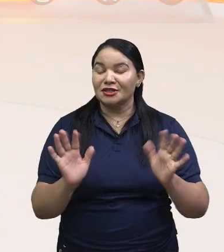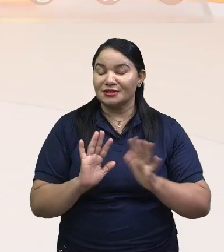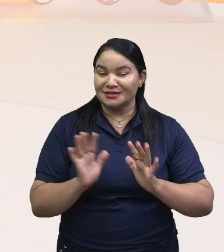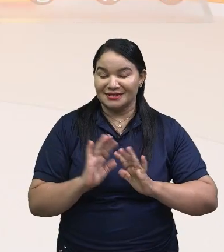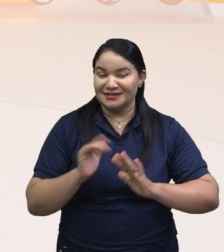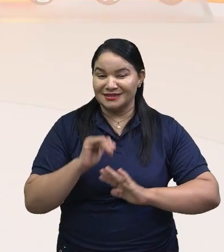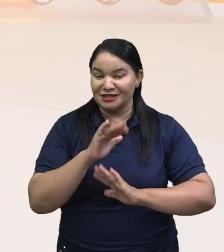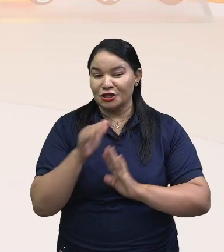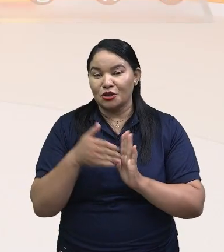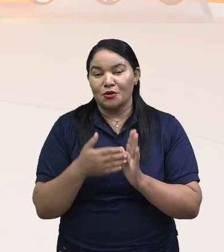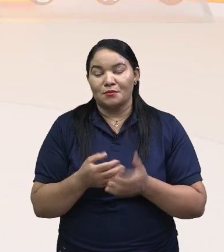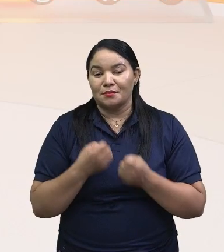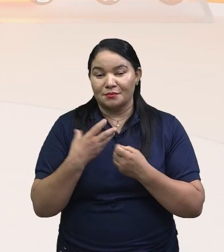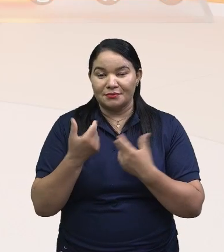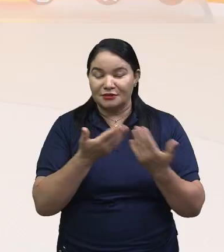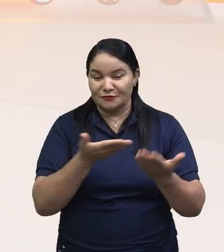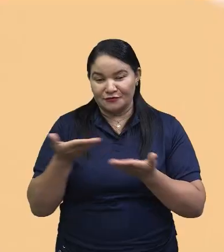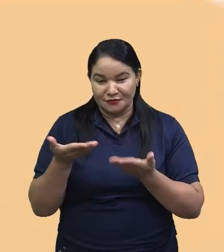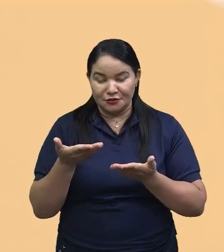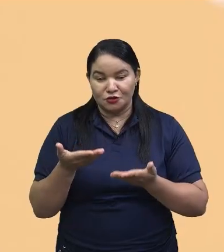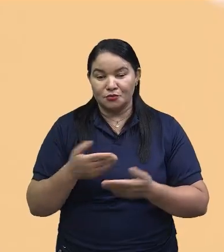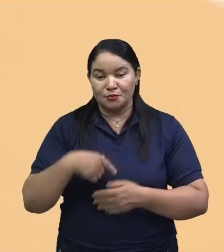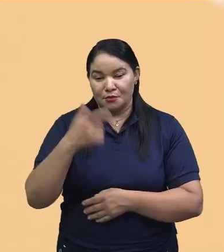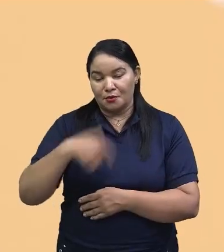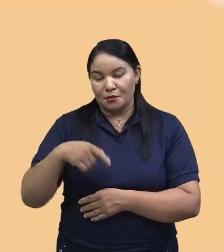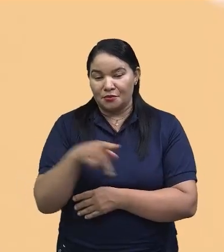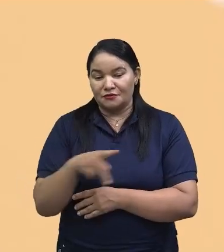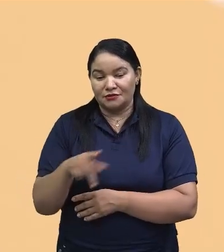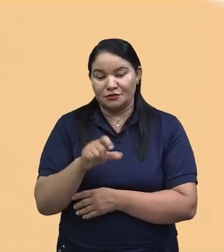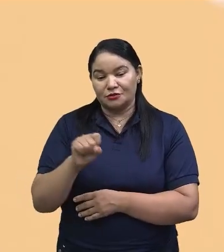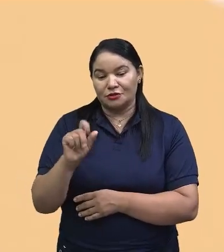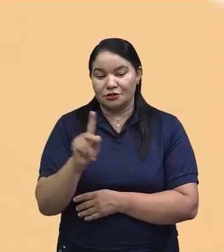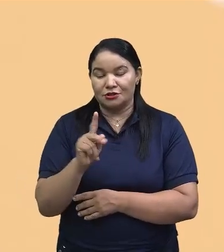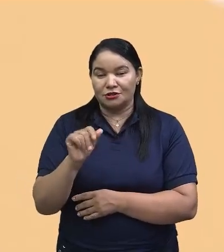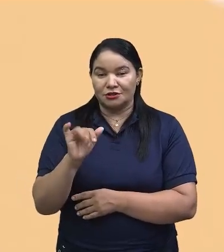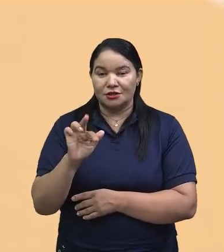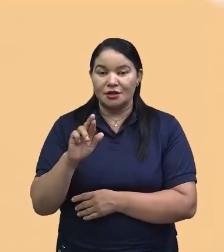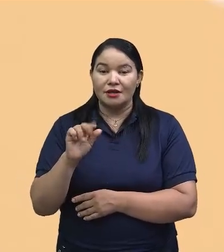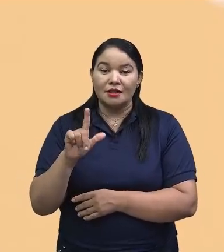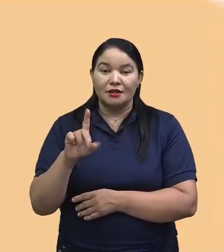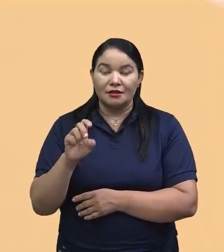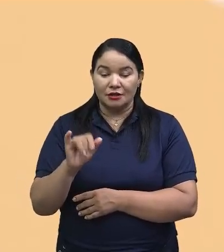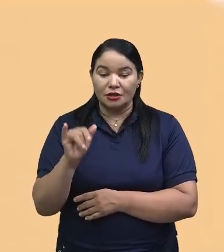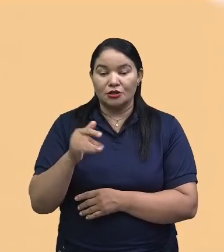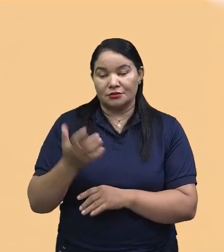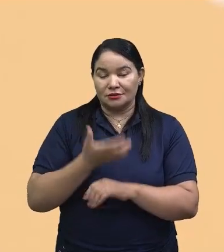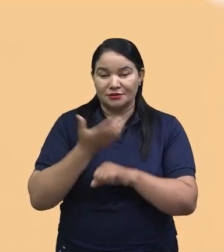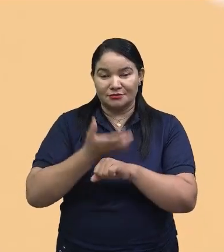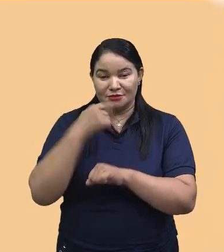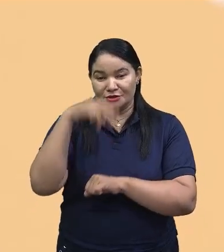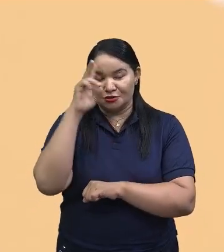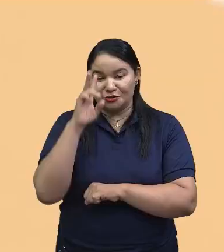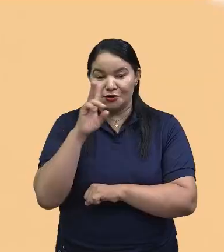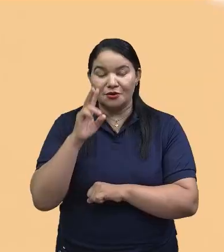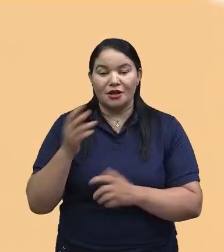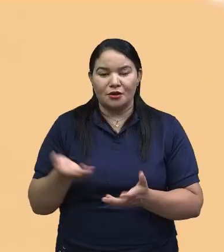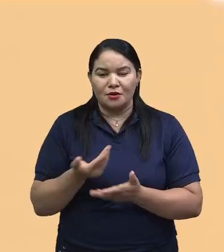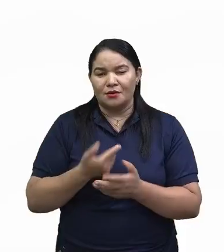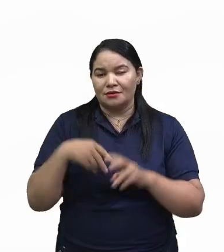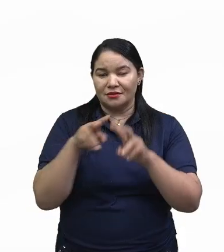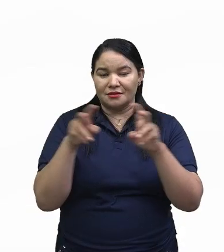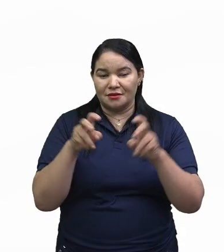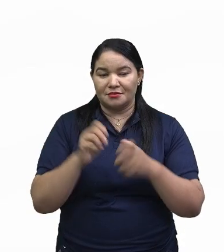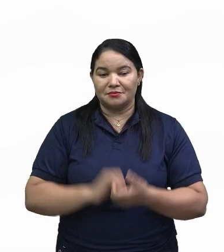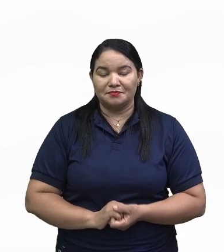Olá a todos, sejam muito bem-vindos. Eu sou a professora Shirley Botelho do Componente de História e vamos lá para o tema